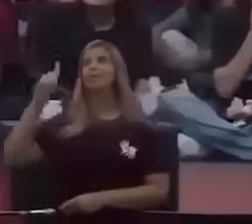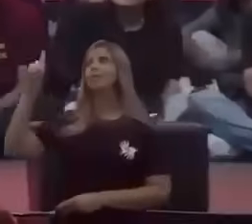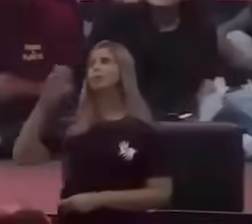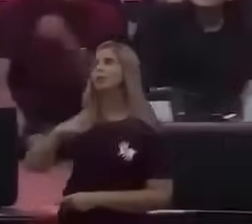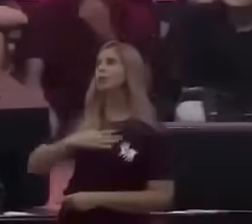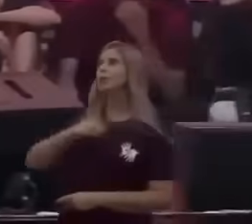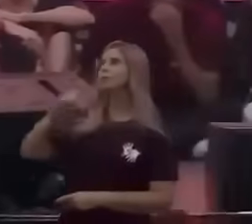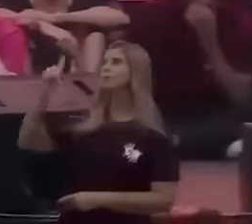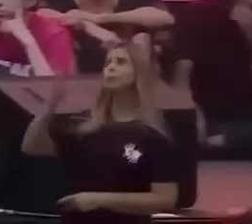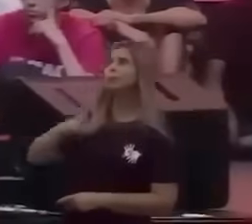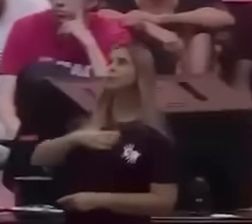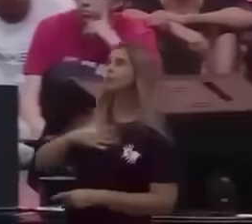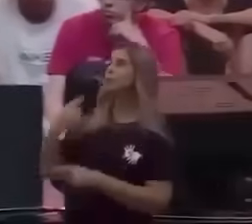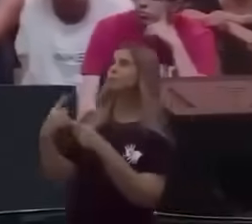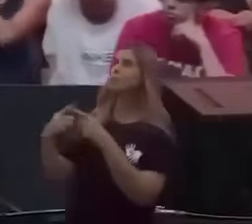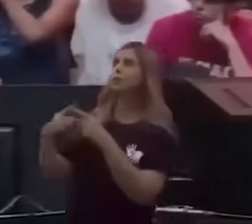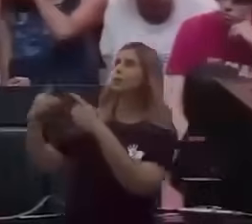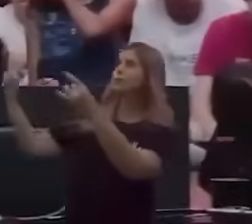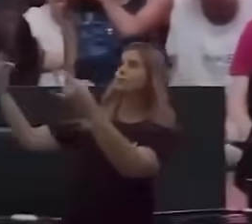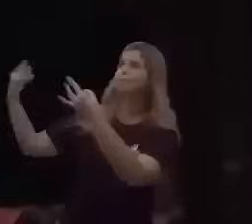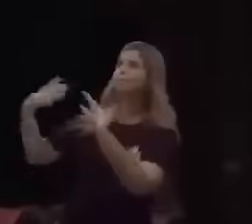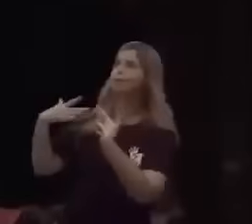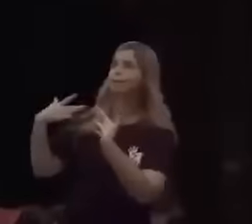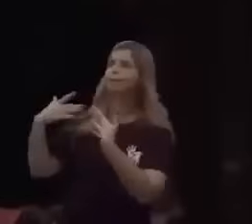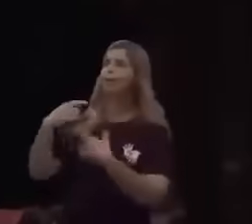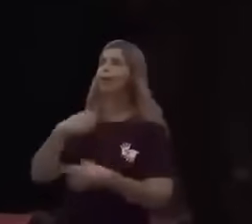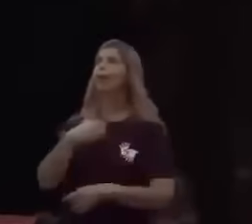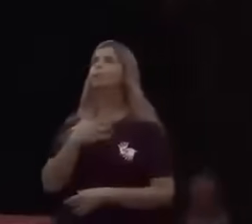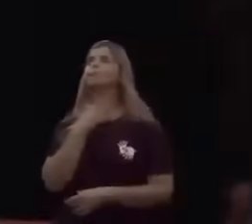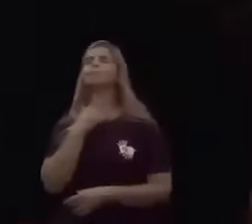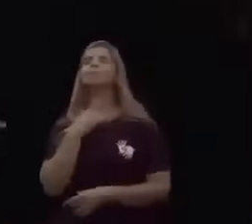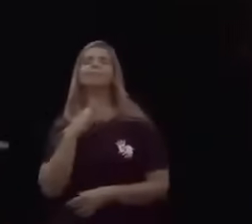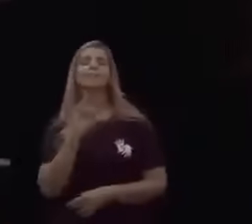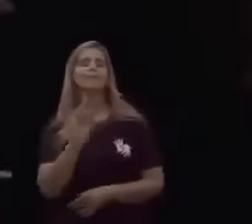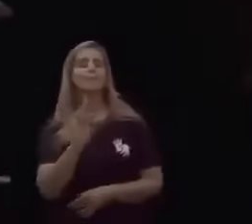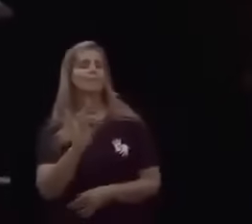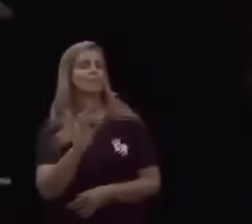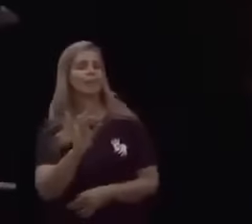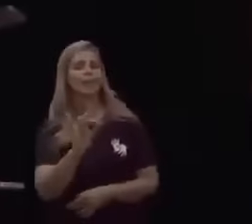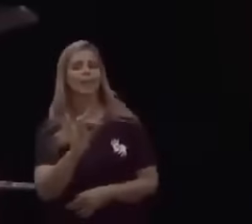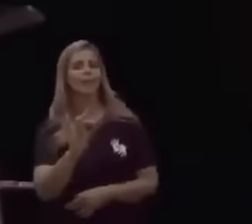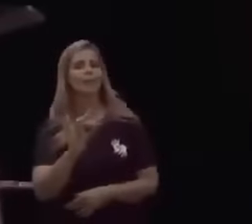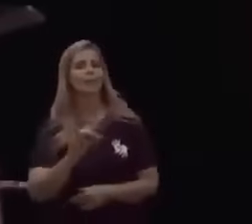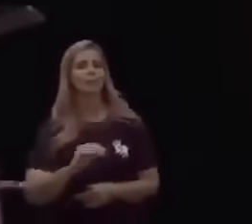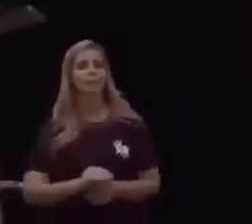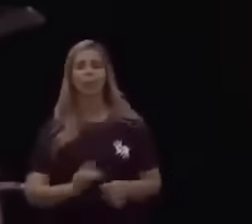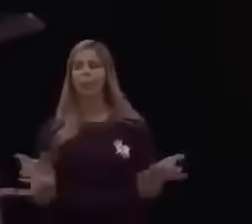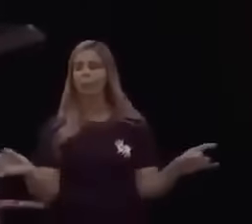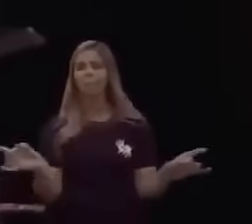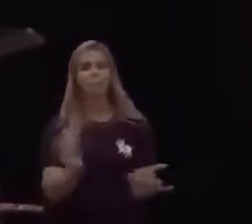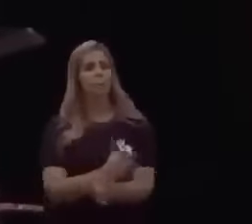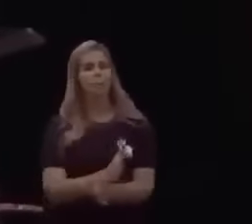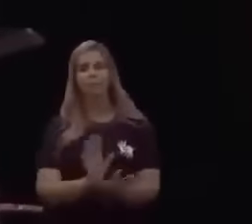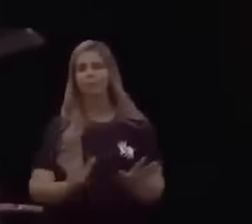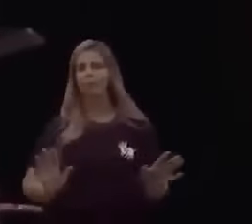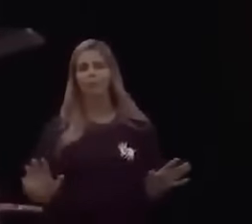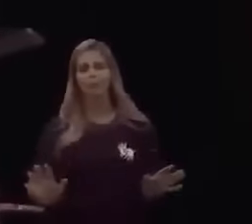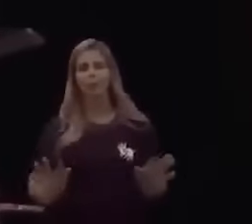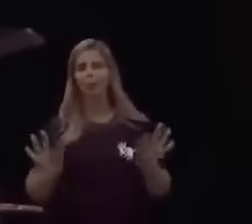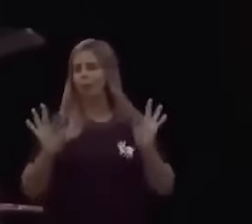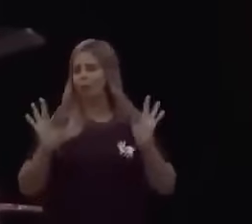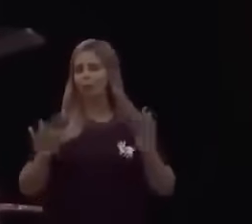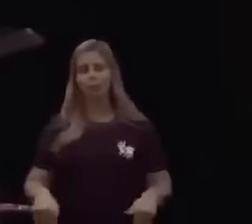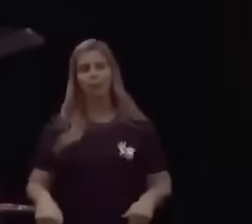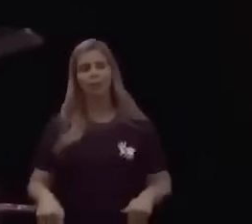Deus meu, por que me desamparaste? Tenho sede, está consumado, nas